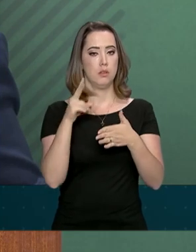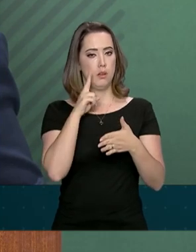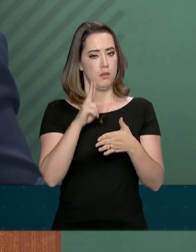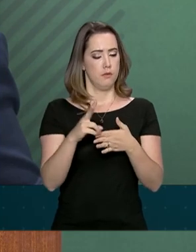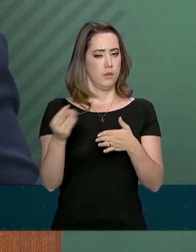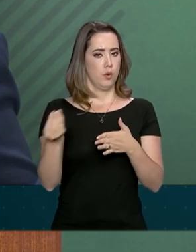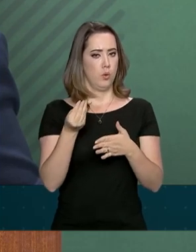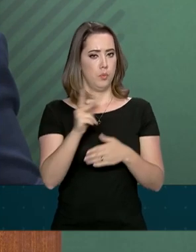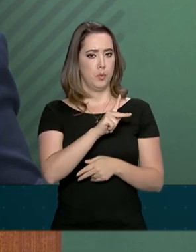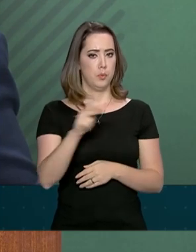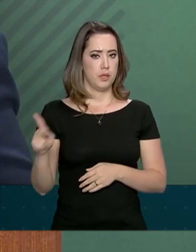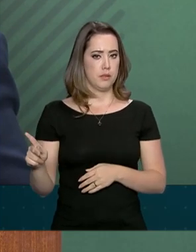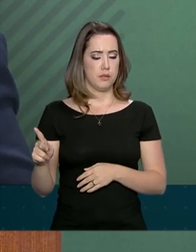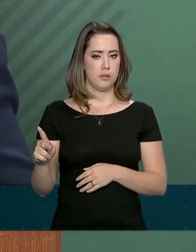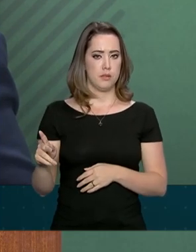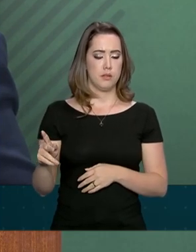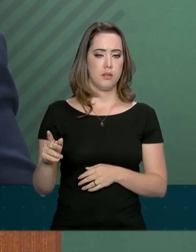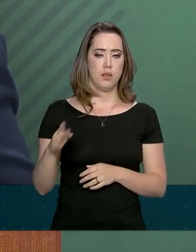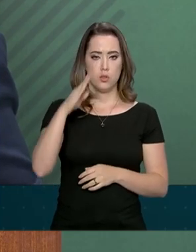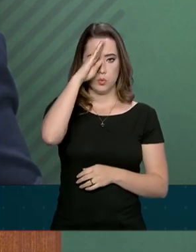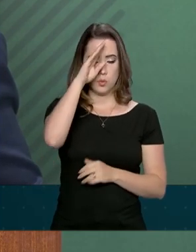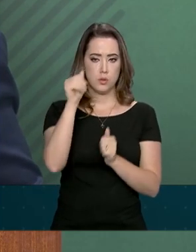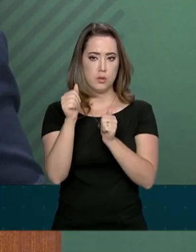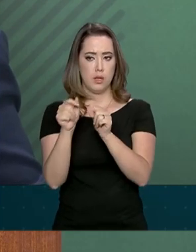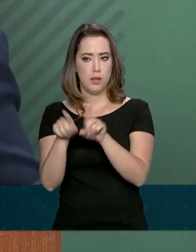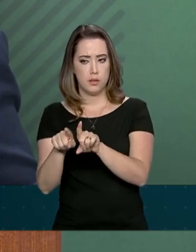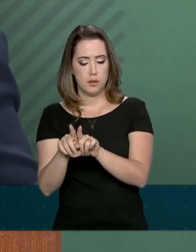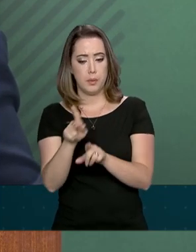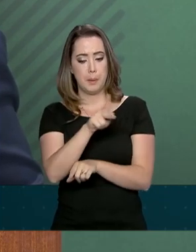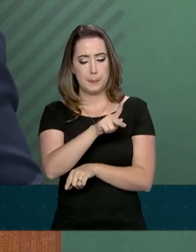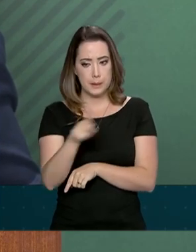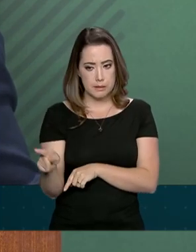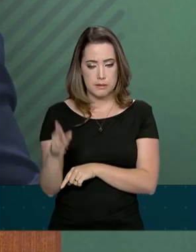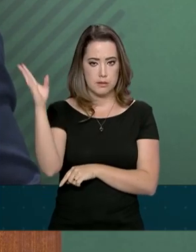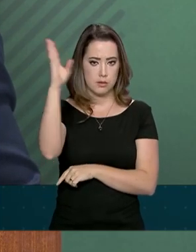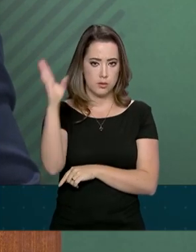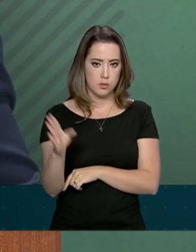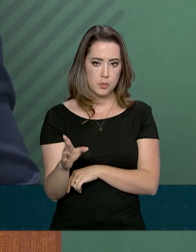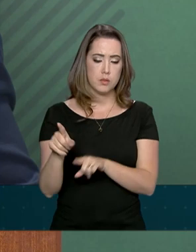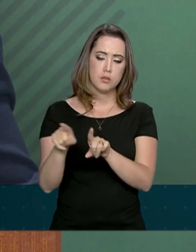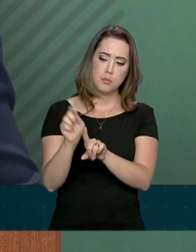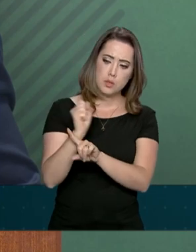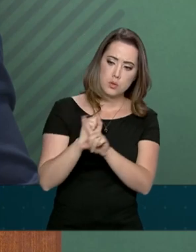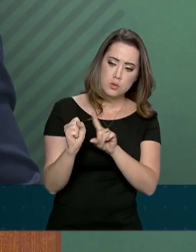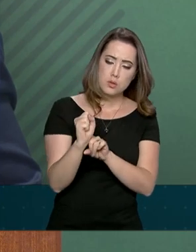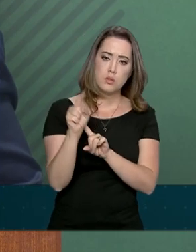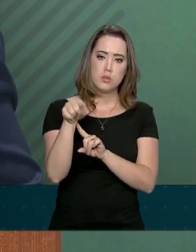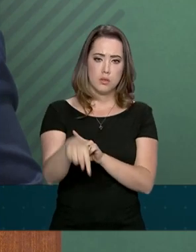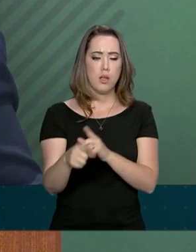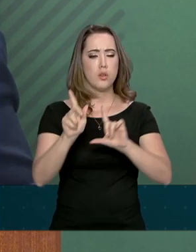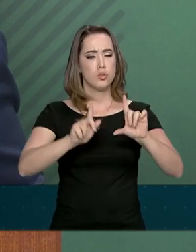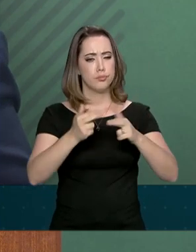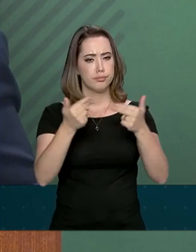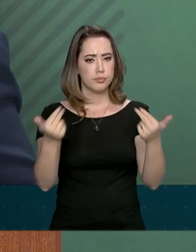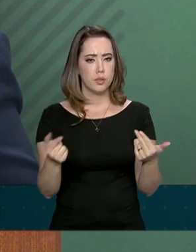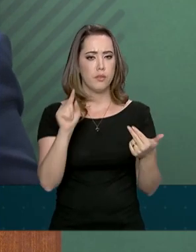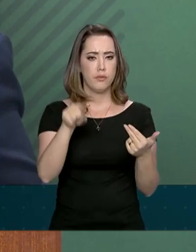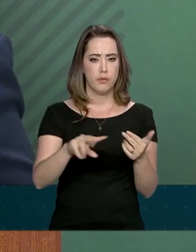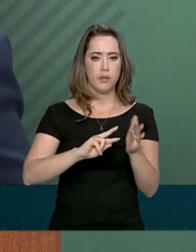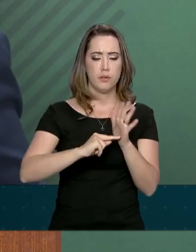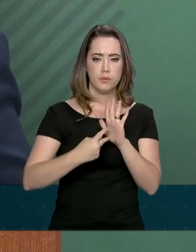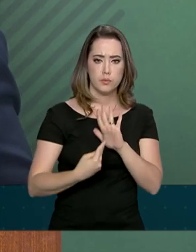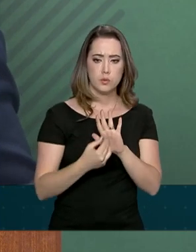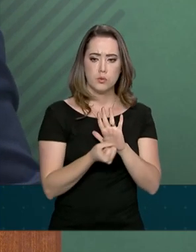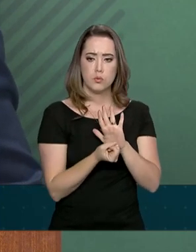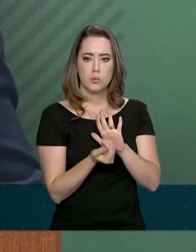relação ao presidente à presidência junto à nossa sociedade em particular à imprensa que a tradutora desse pensamento